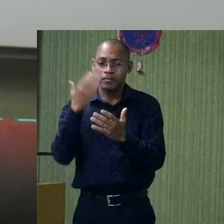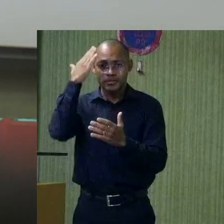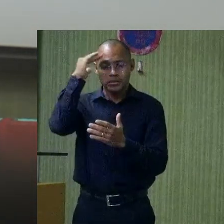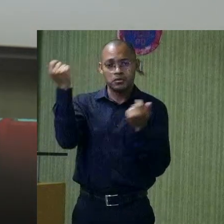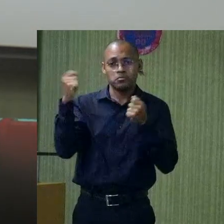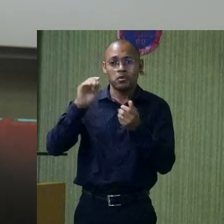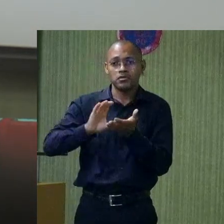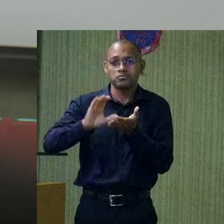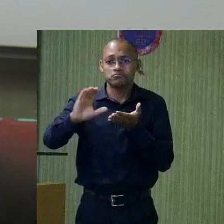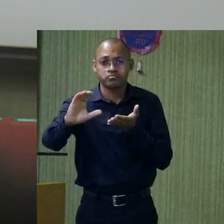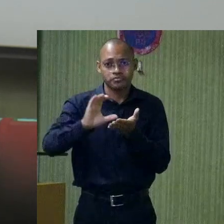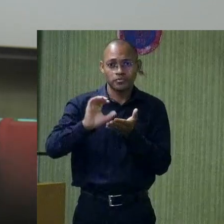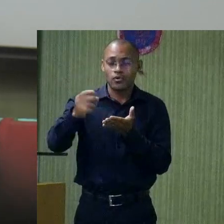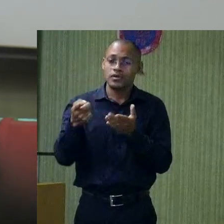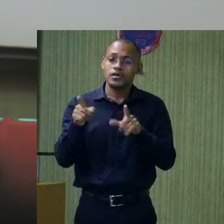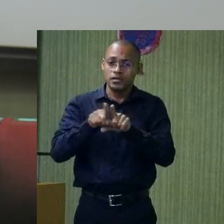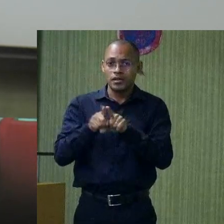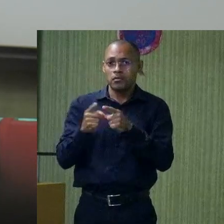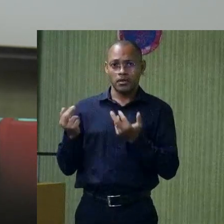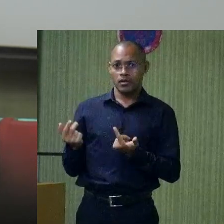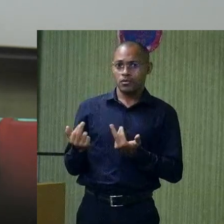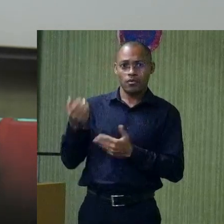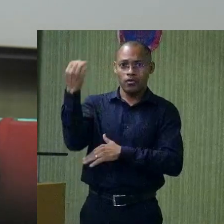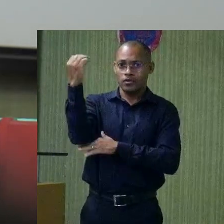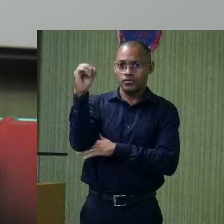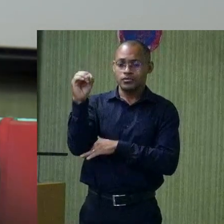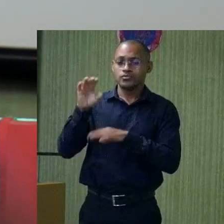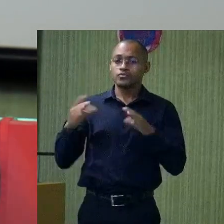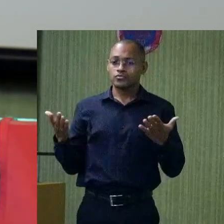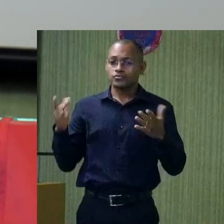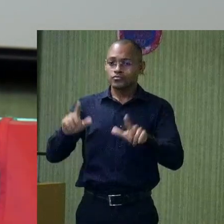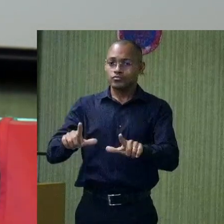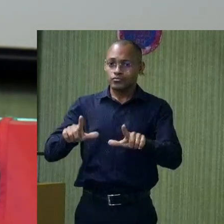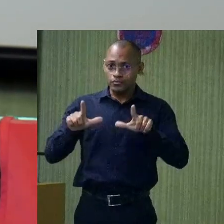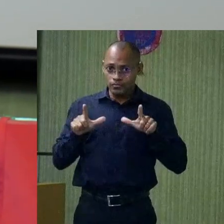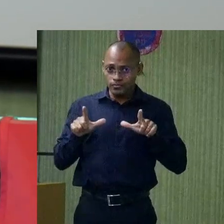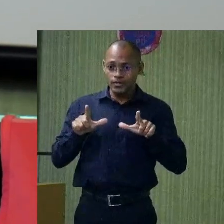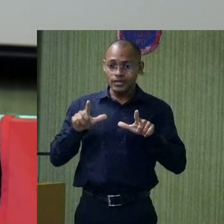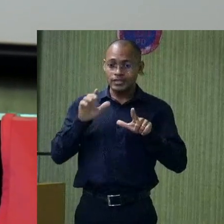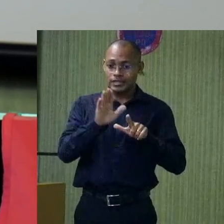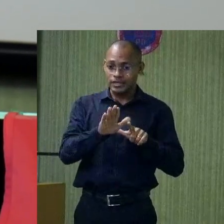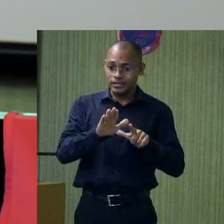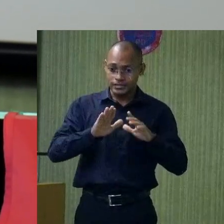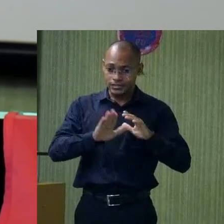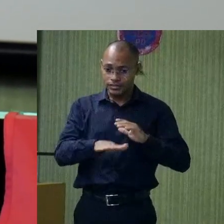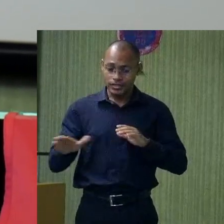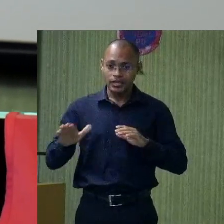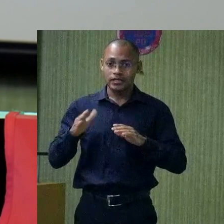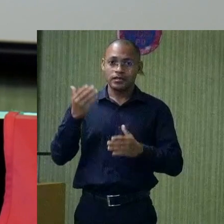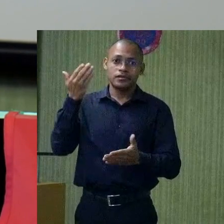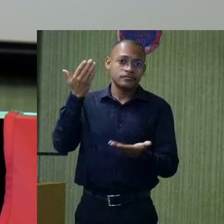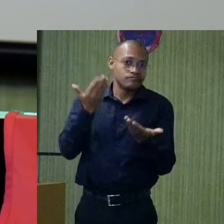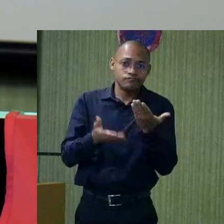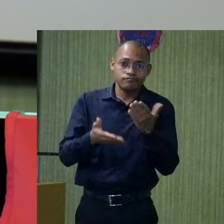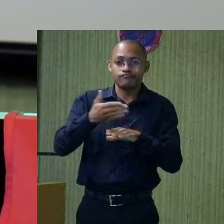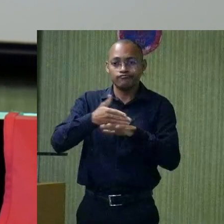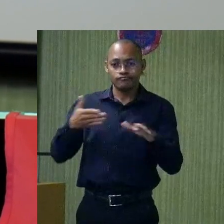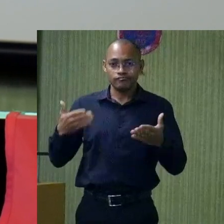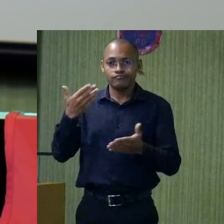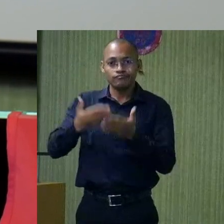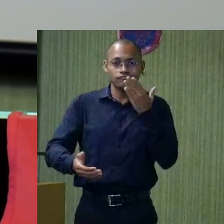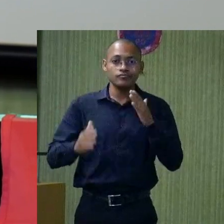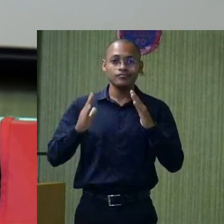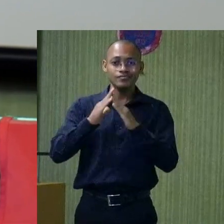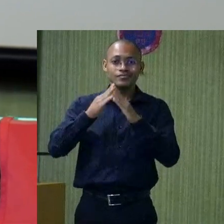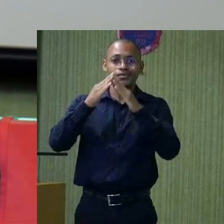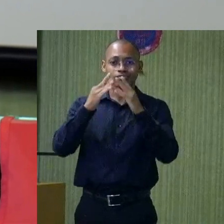B da mesma forma né o resultado dessas crianças perderam a casa porque a questão justamente